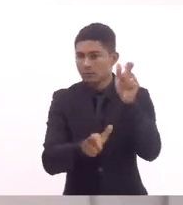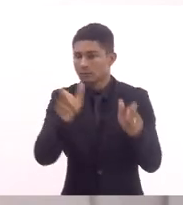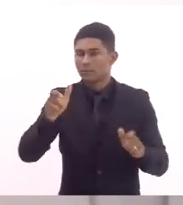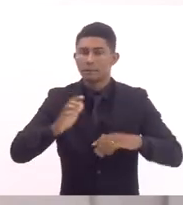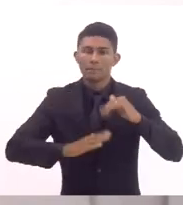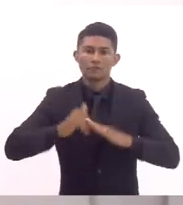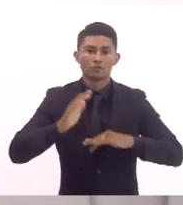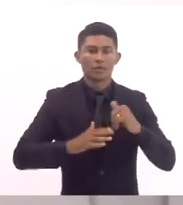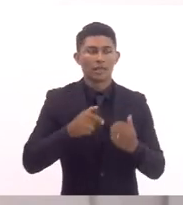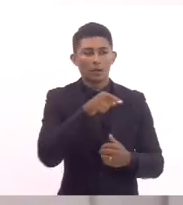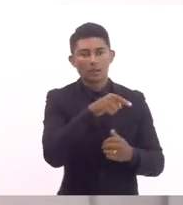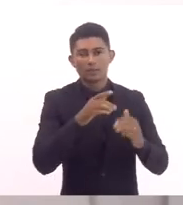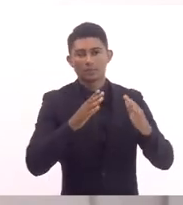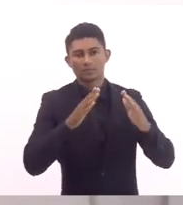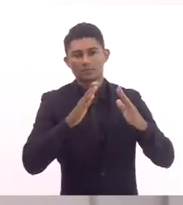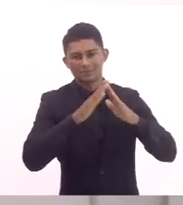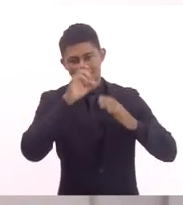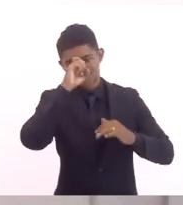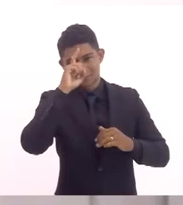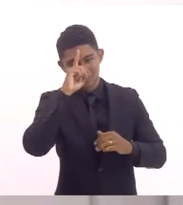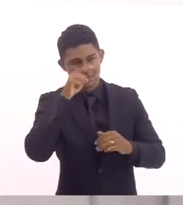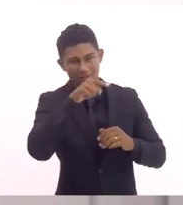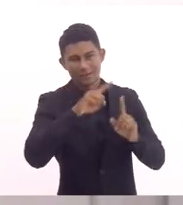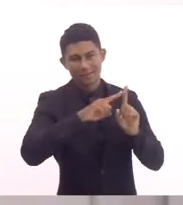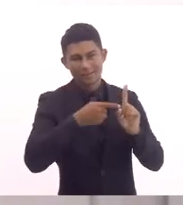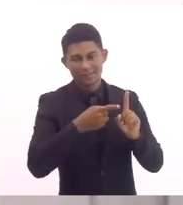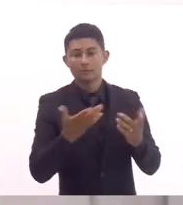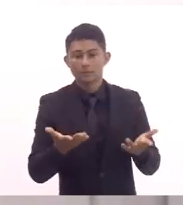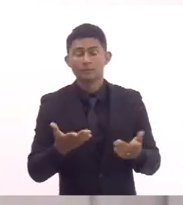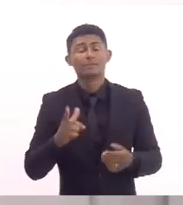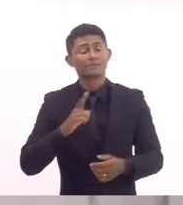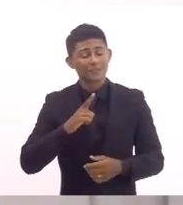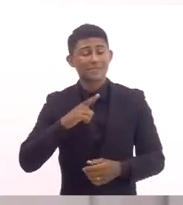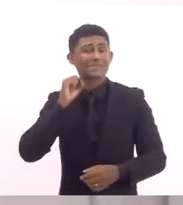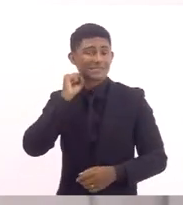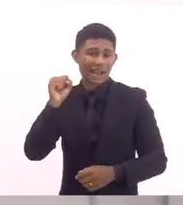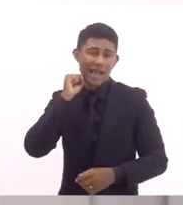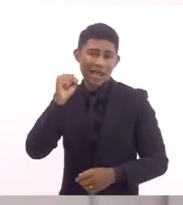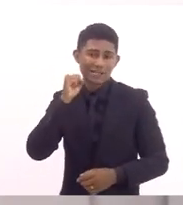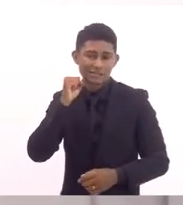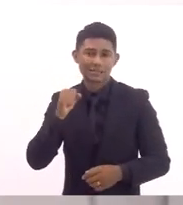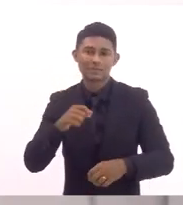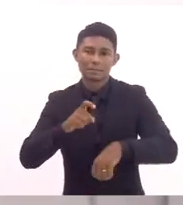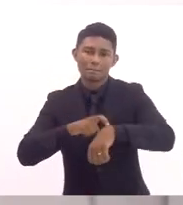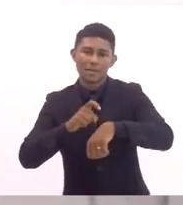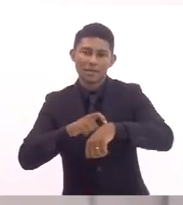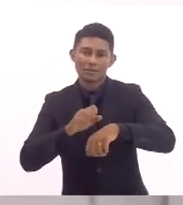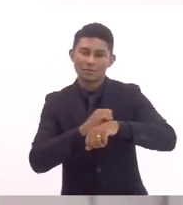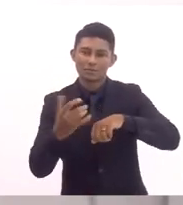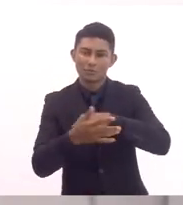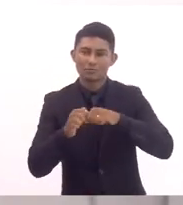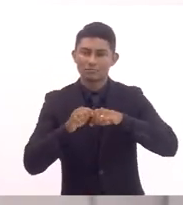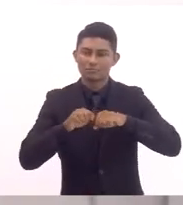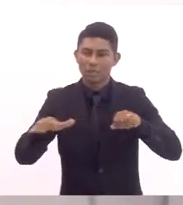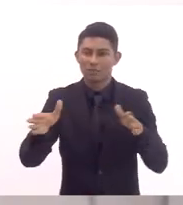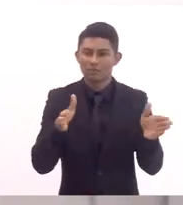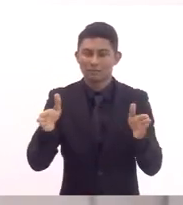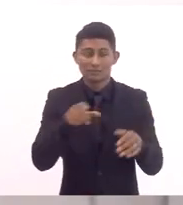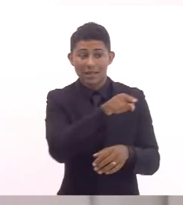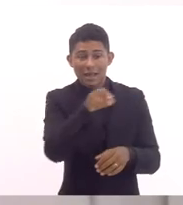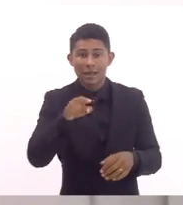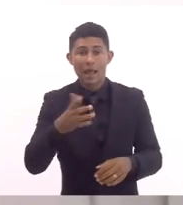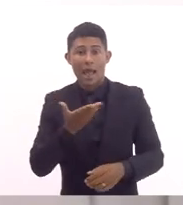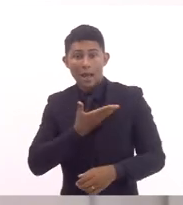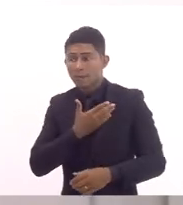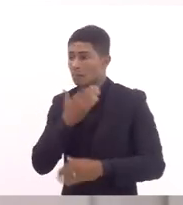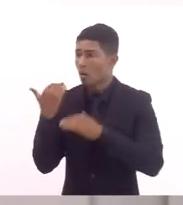maternidade pegando aquele dado que a gente trouxe do alto nível de estresse durante a pandemia que eles tiveram estavam perdendo colega que estavam com equipes